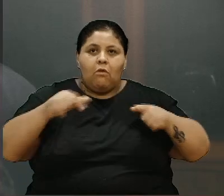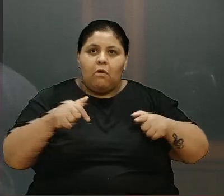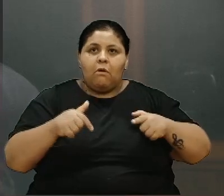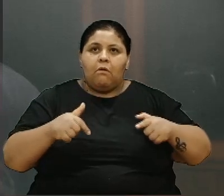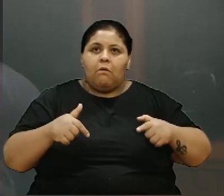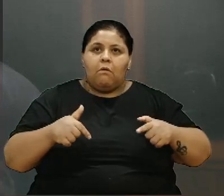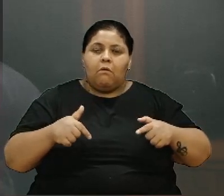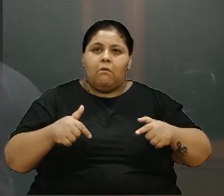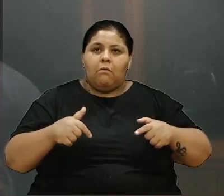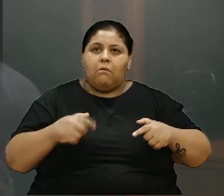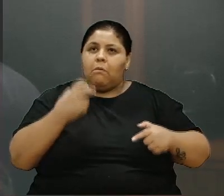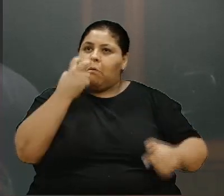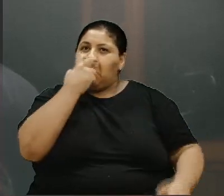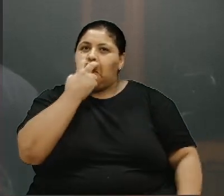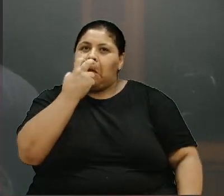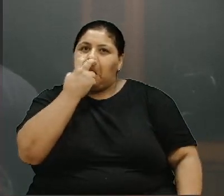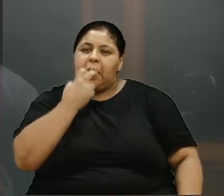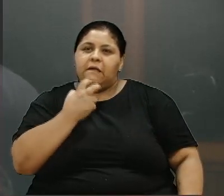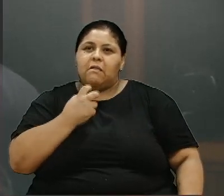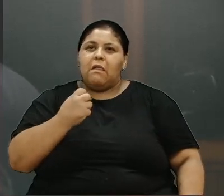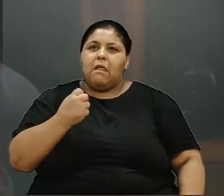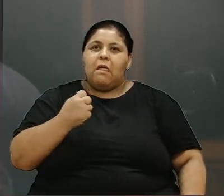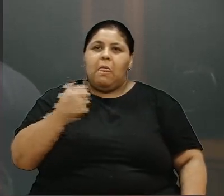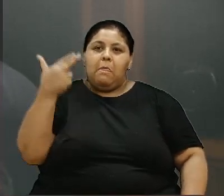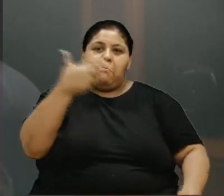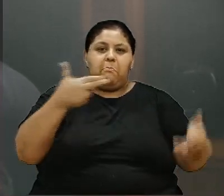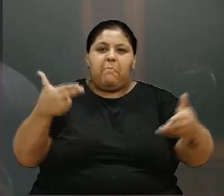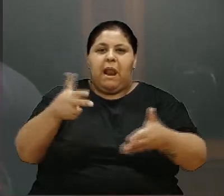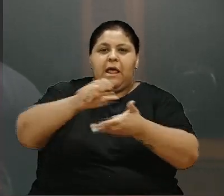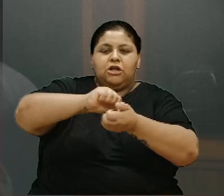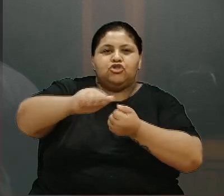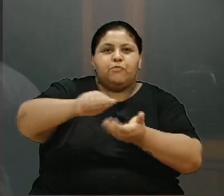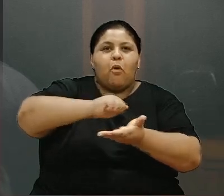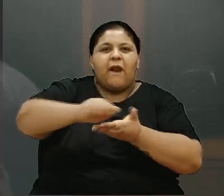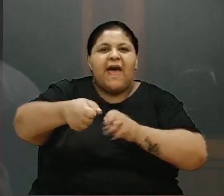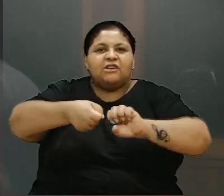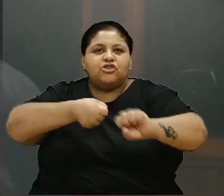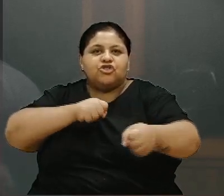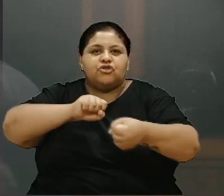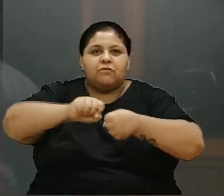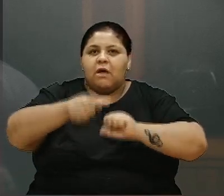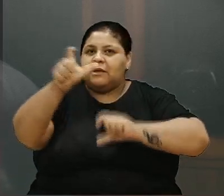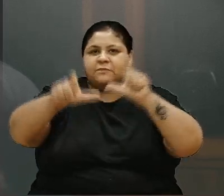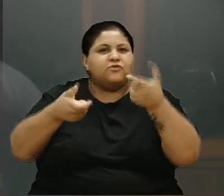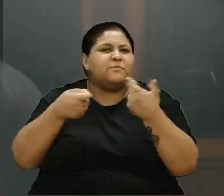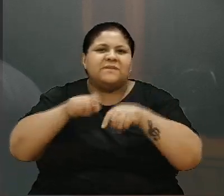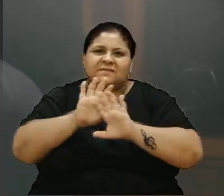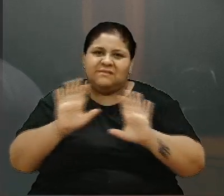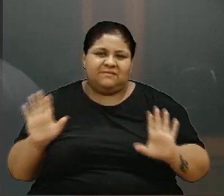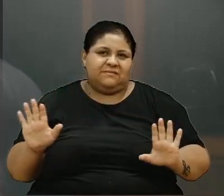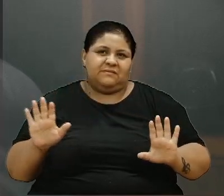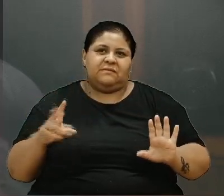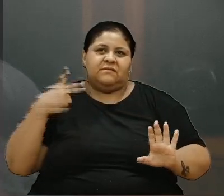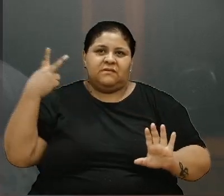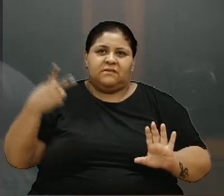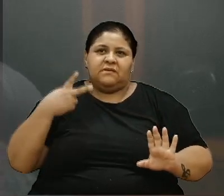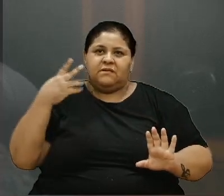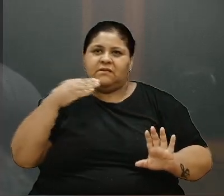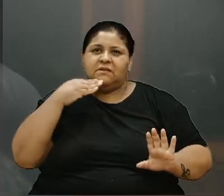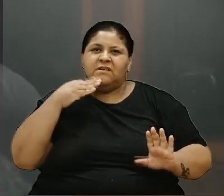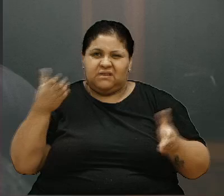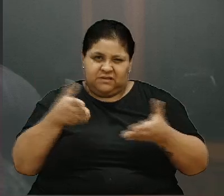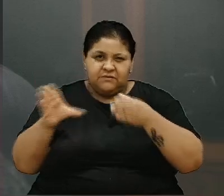gás lacrimogênio, bala de borracha nas pessoas que estavam lá. Não precisa disso, né? Então, vereador Bortola, já